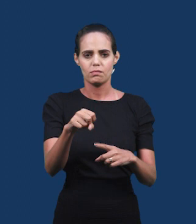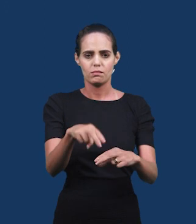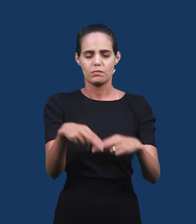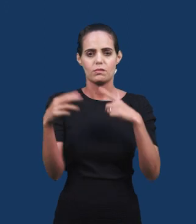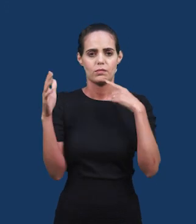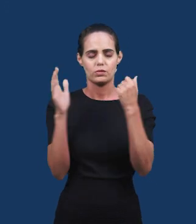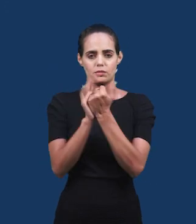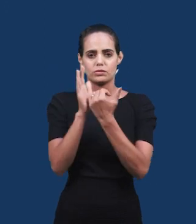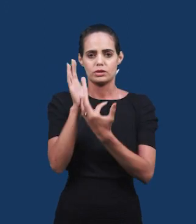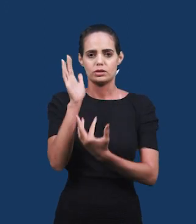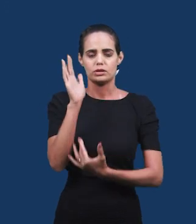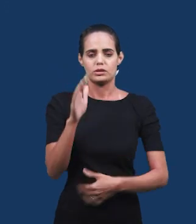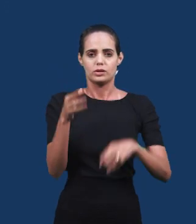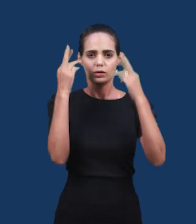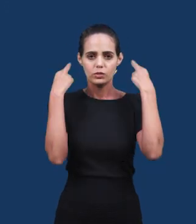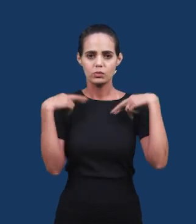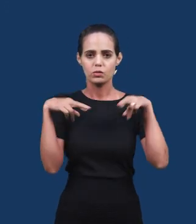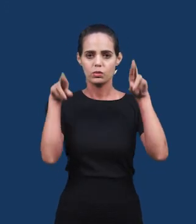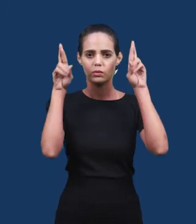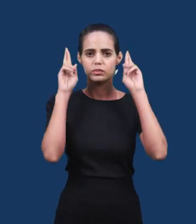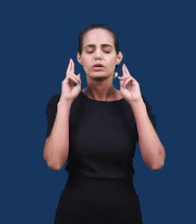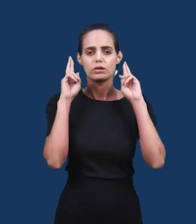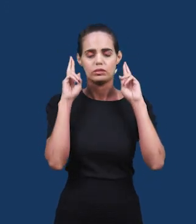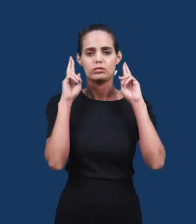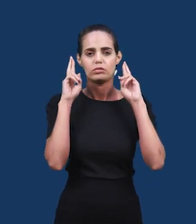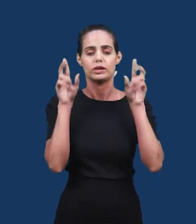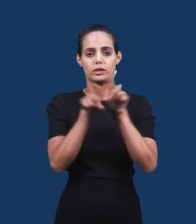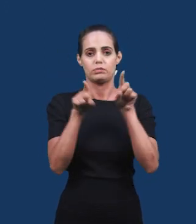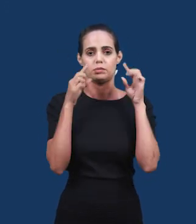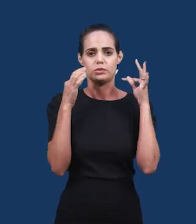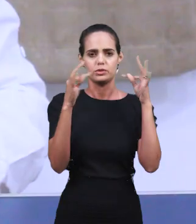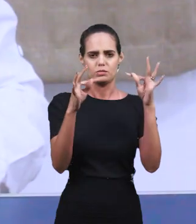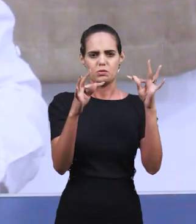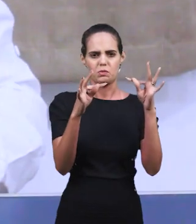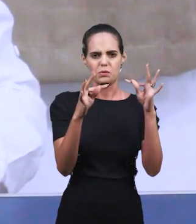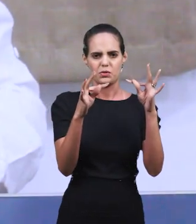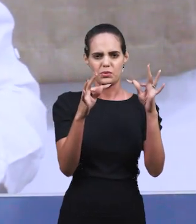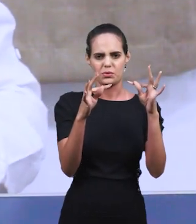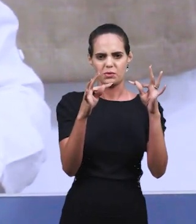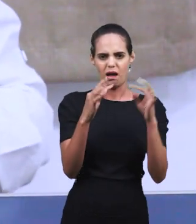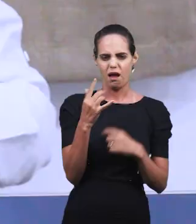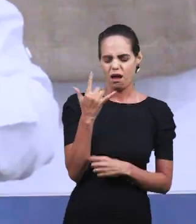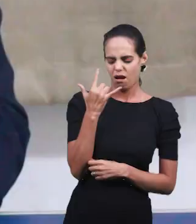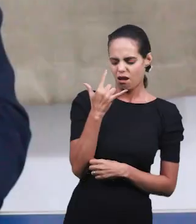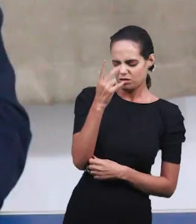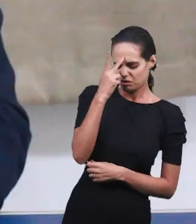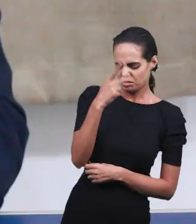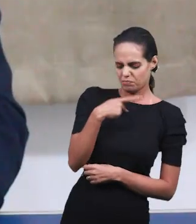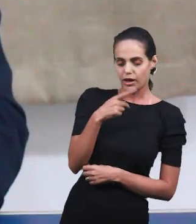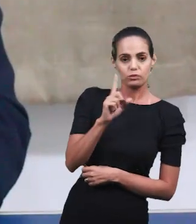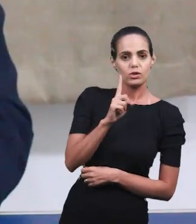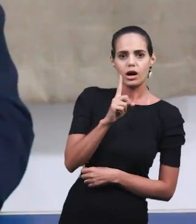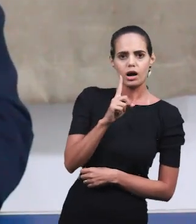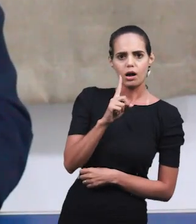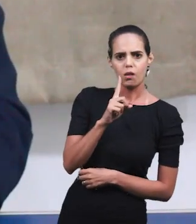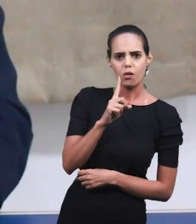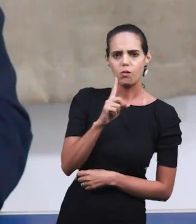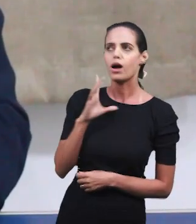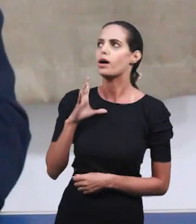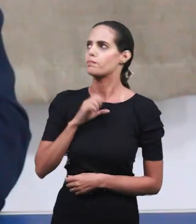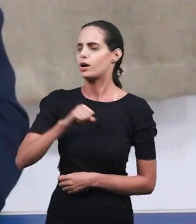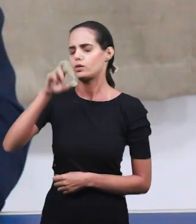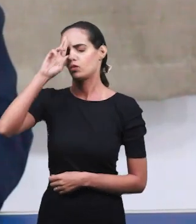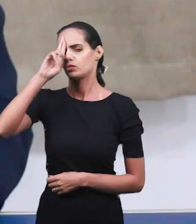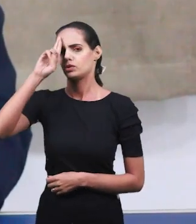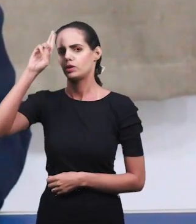do seu testemunho, e não amaram as suas vidas até a morte. A paz do Senhor. Maravilha! A